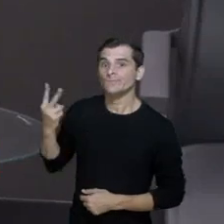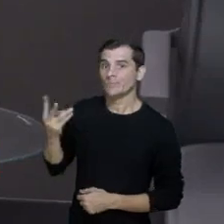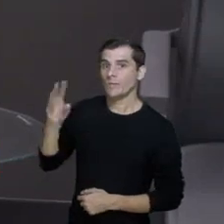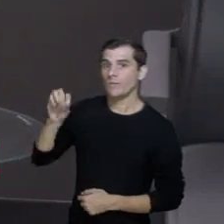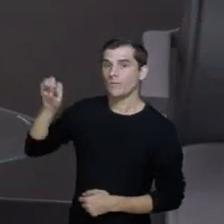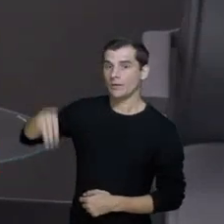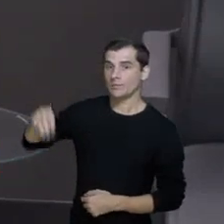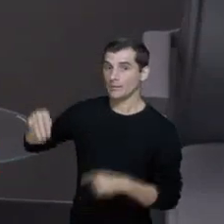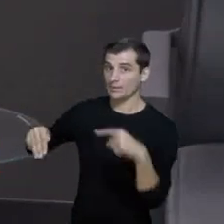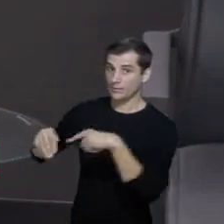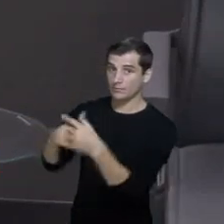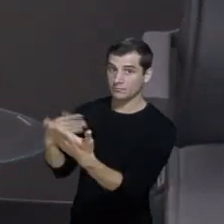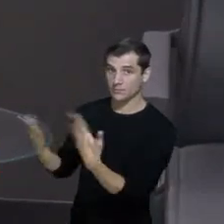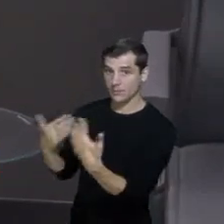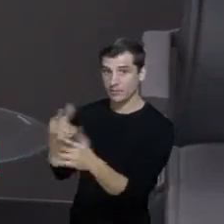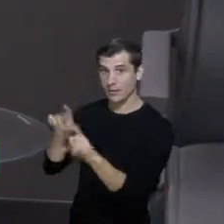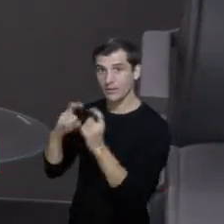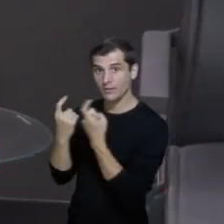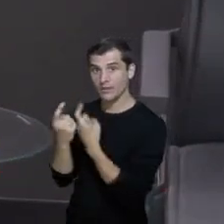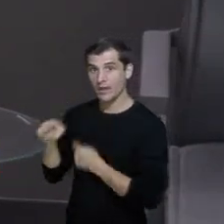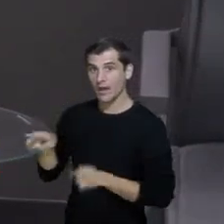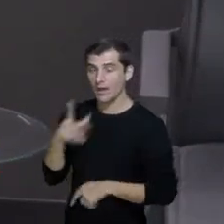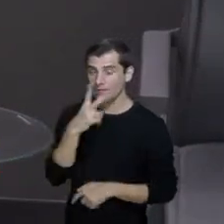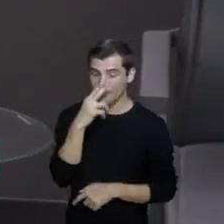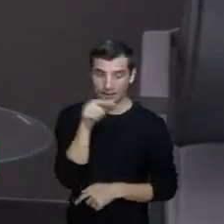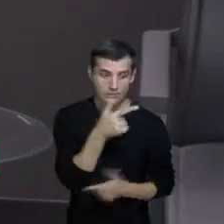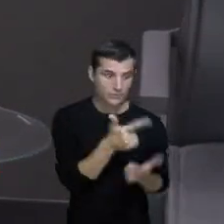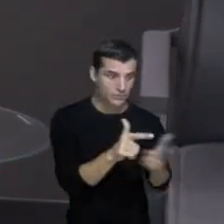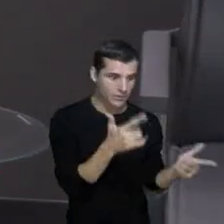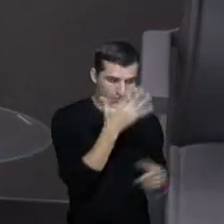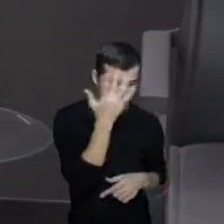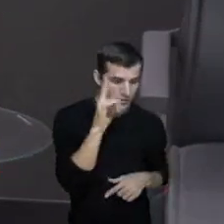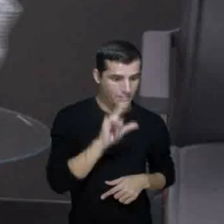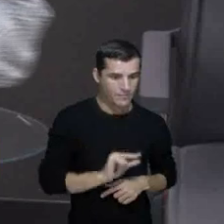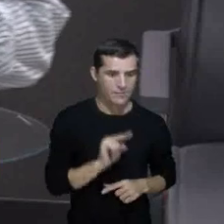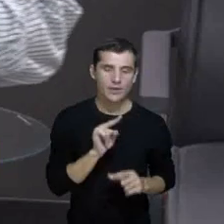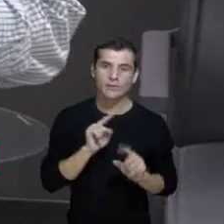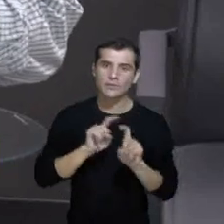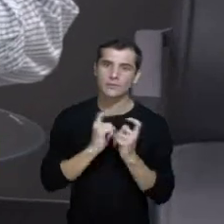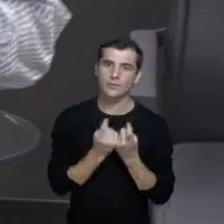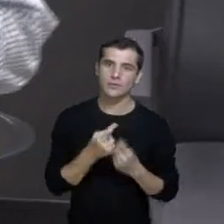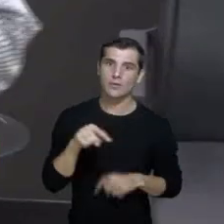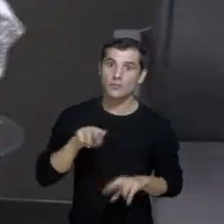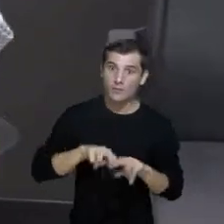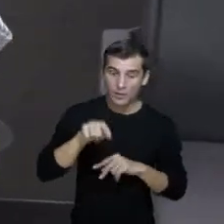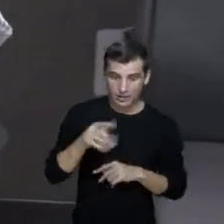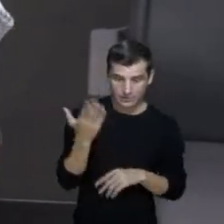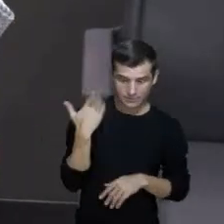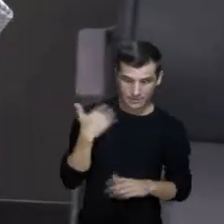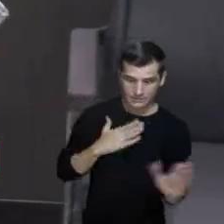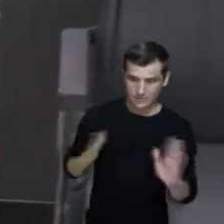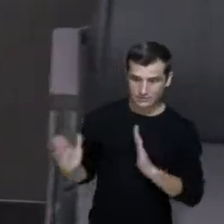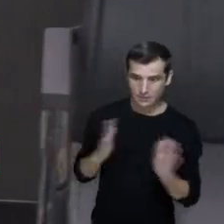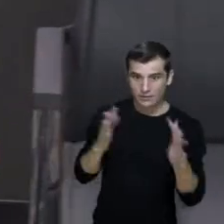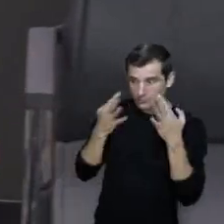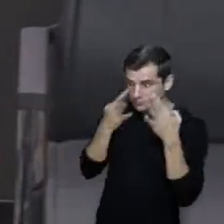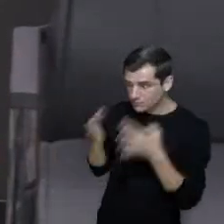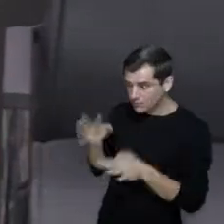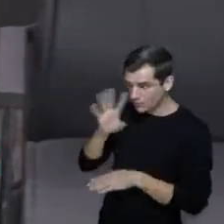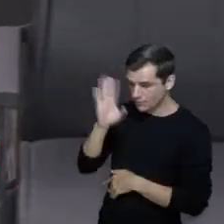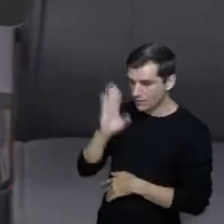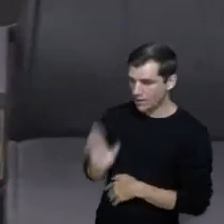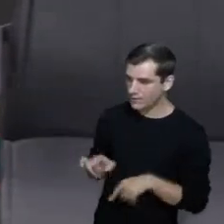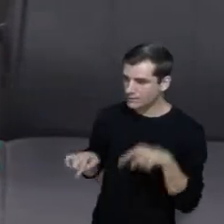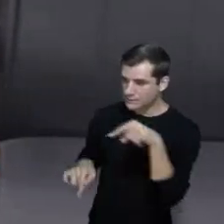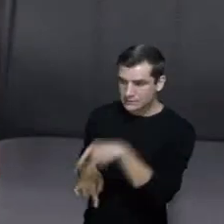os outros ficam até meio enmado por quê Porque o Brasil era atenção Ele perguntava pô ele deixou bem claro